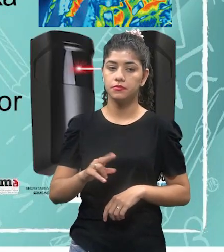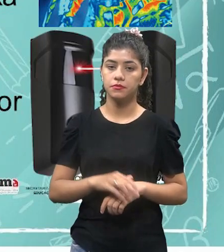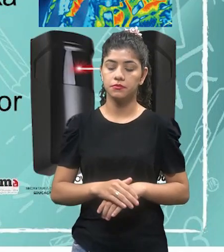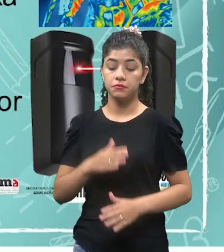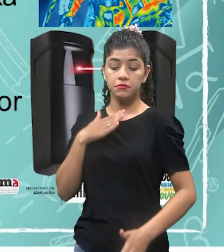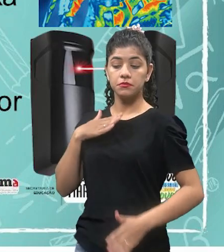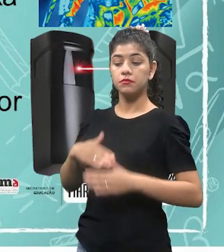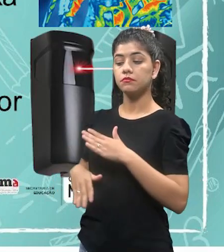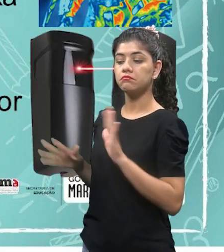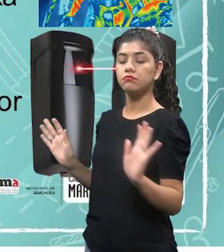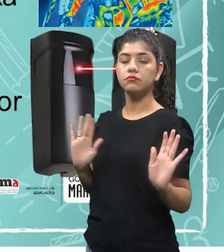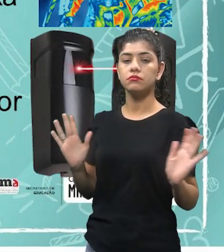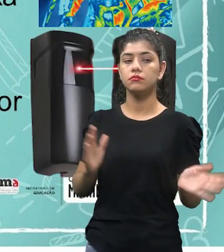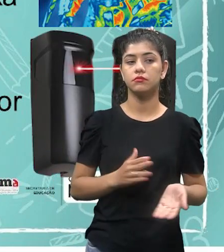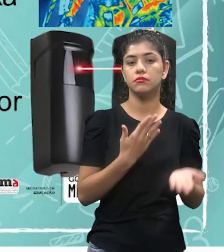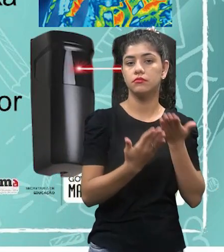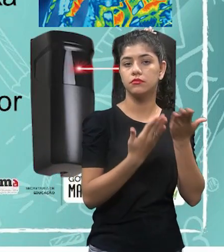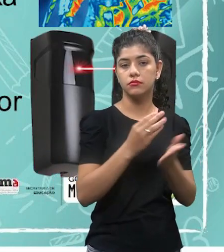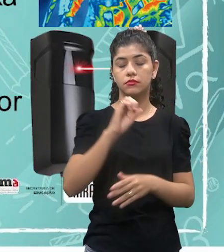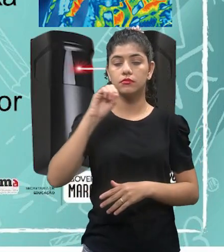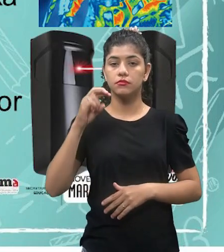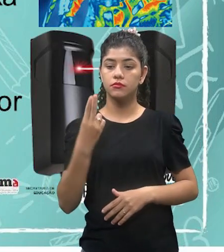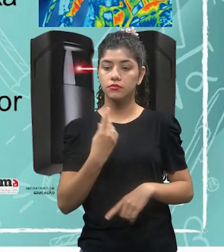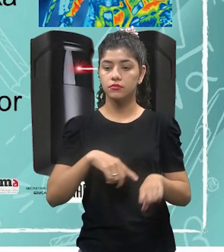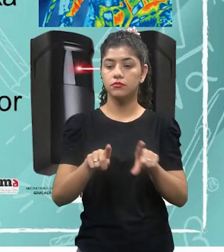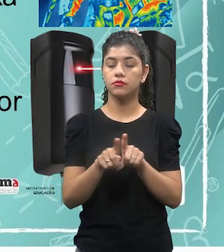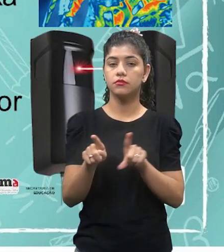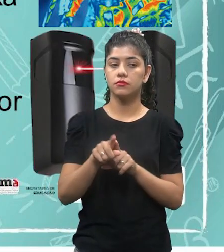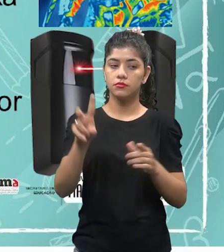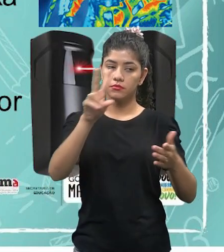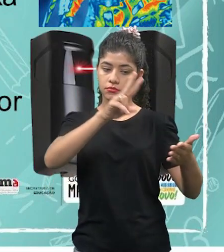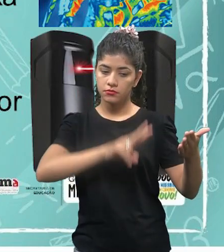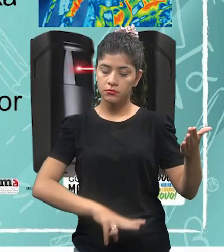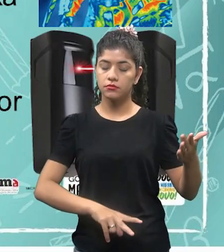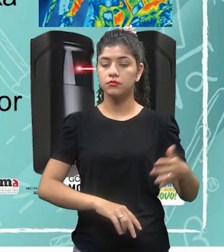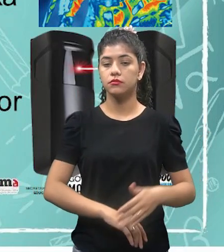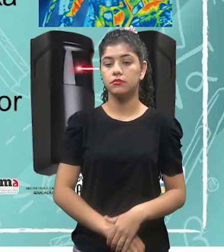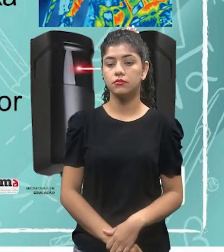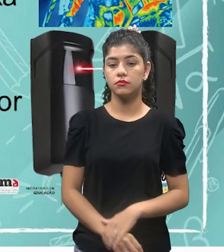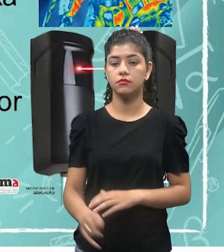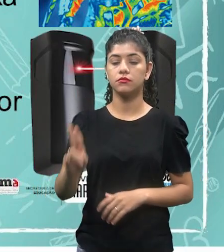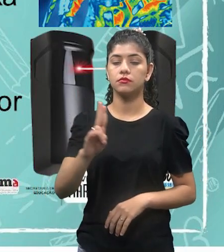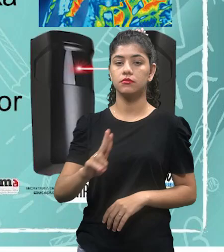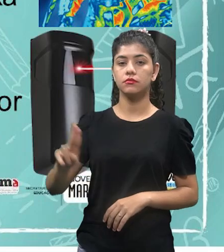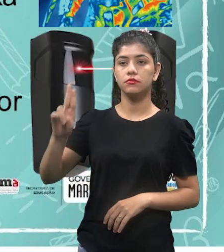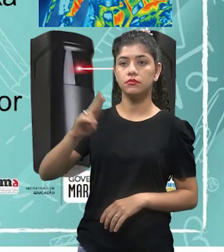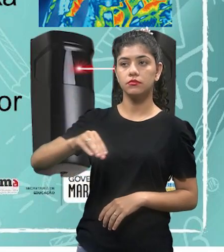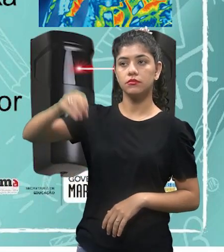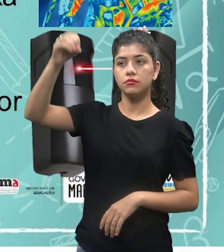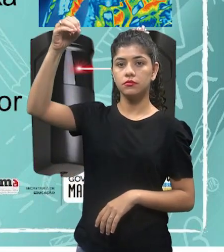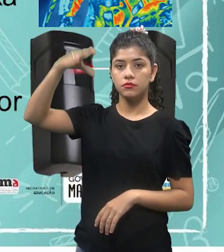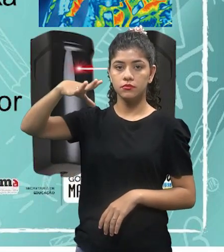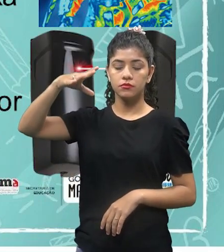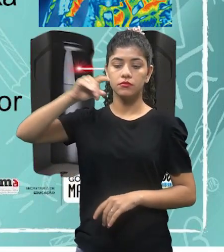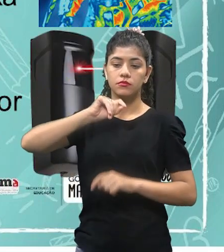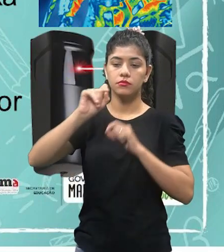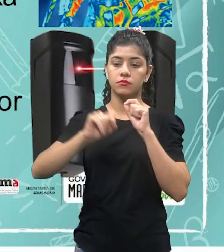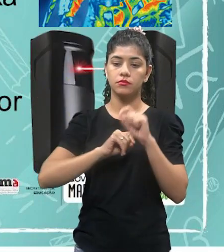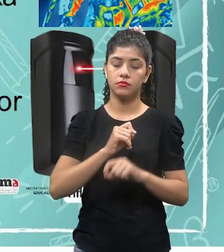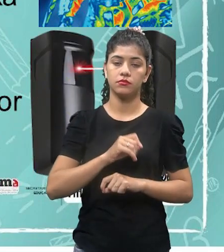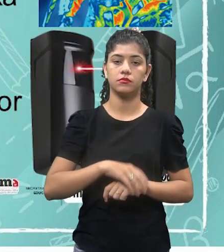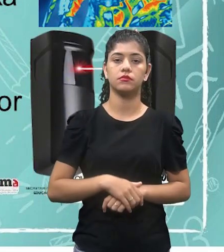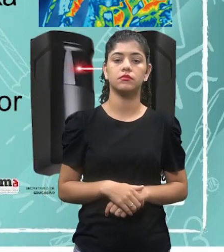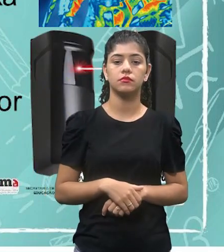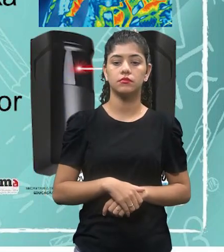de movimento, comparação ou até mesmo com leitores. Ele usa a luz infravermelho, que é